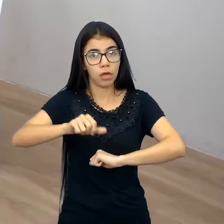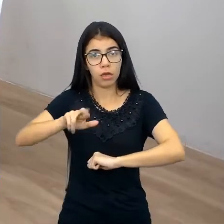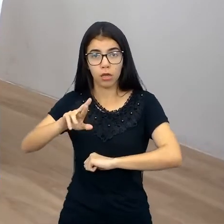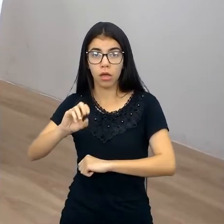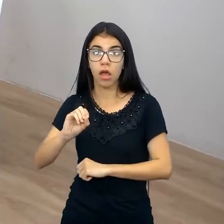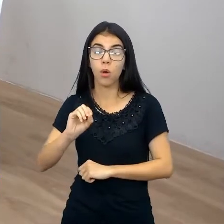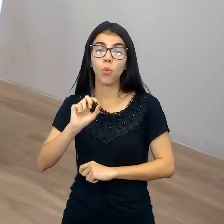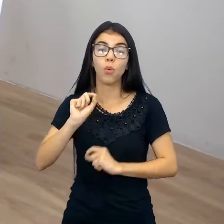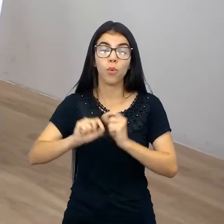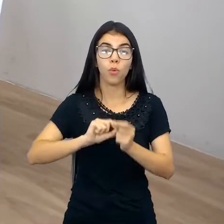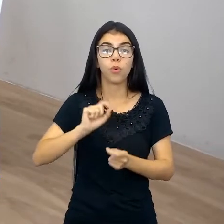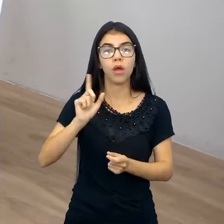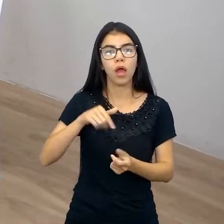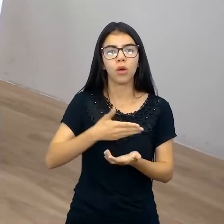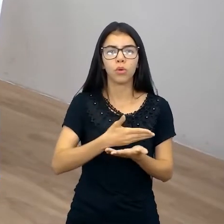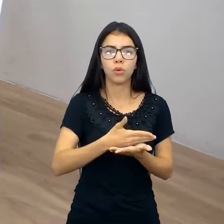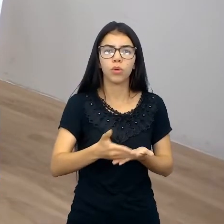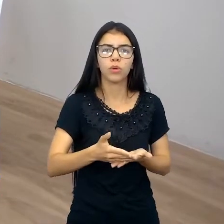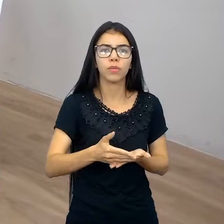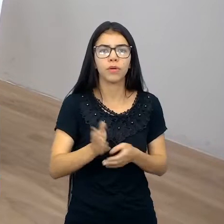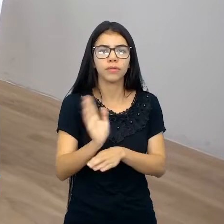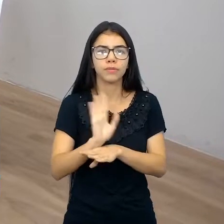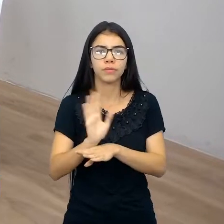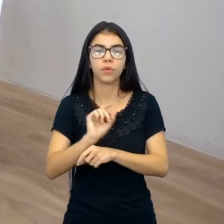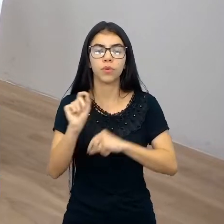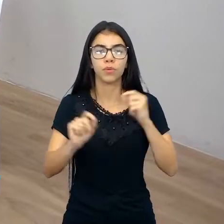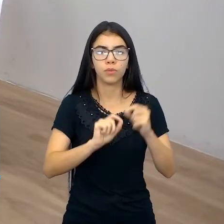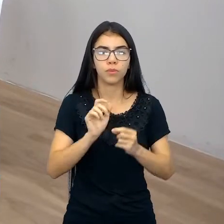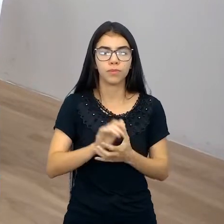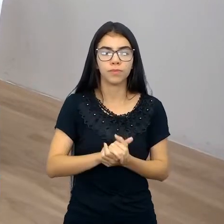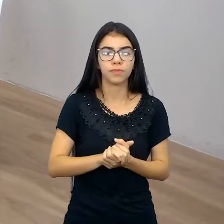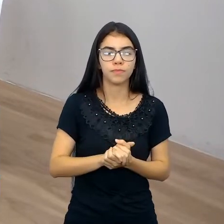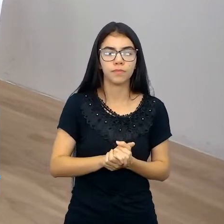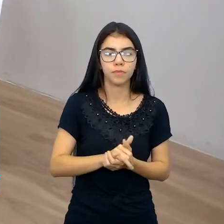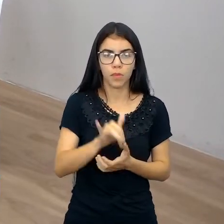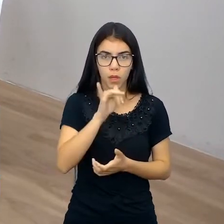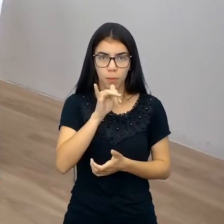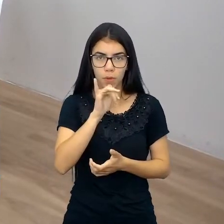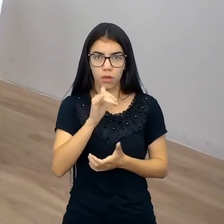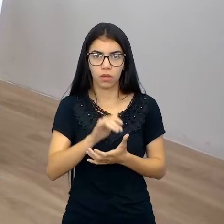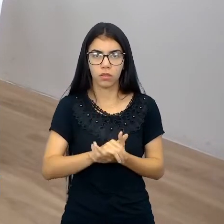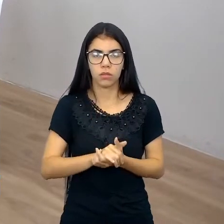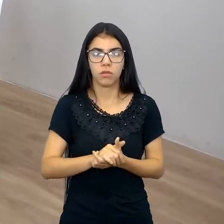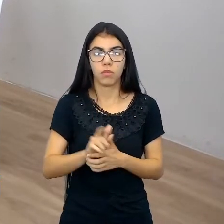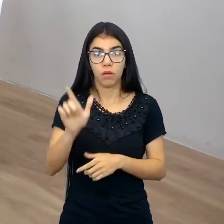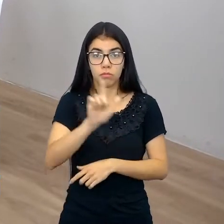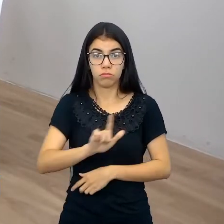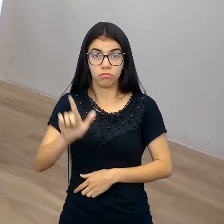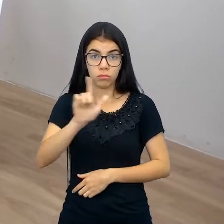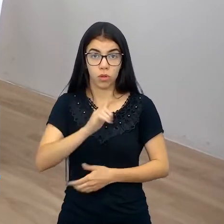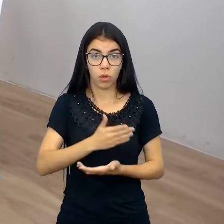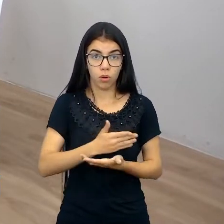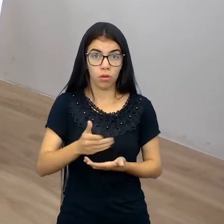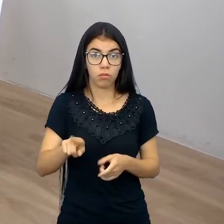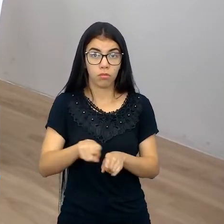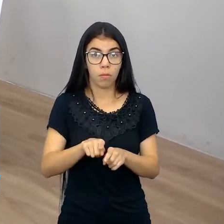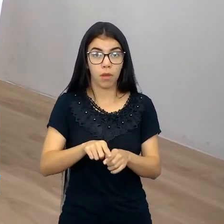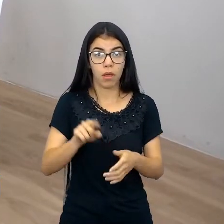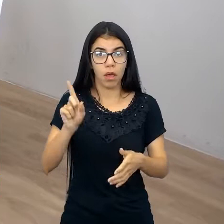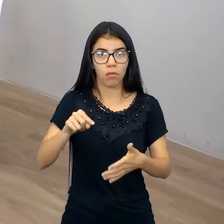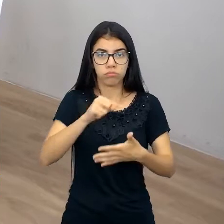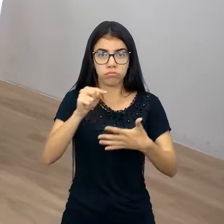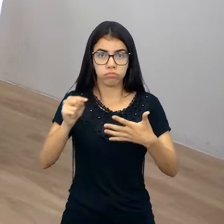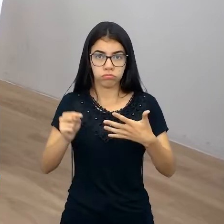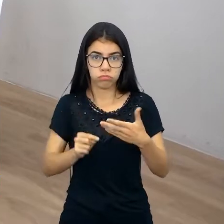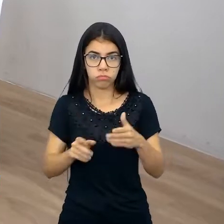né, que ao início ali do cinema, ele bebeu da fonte da literatura. Então, ele trouxe narrativas da literatura para